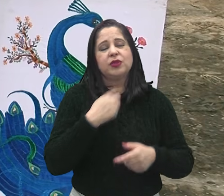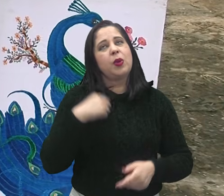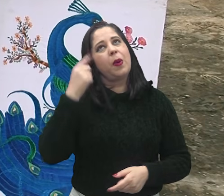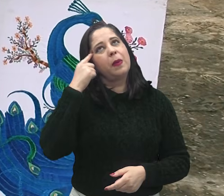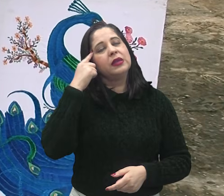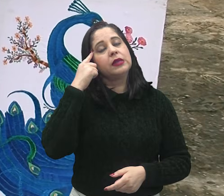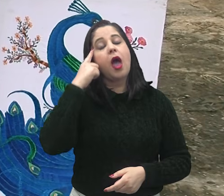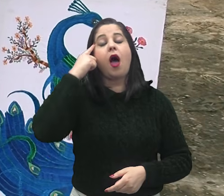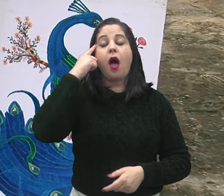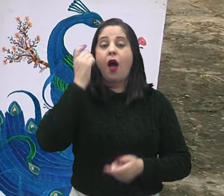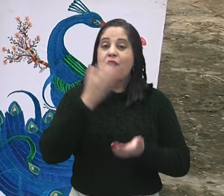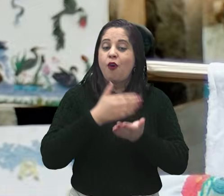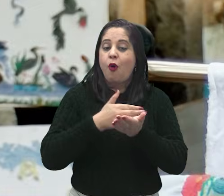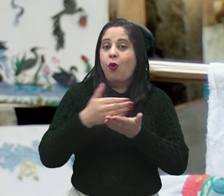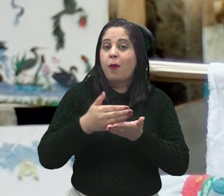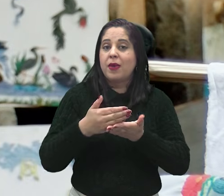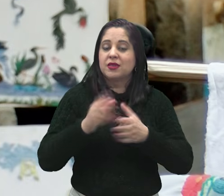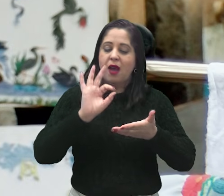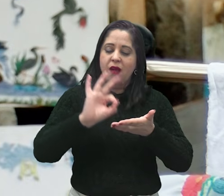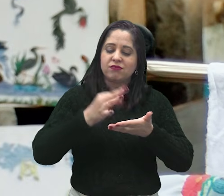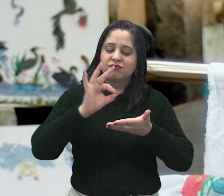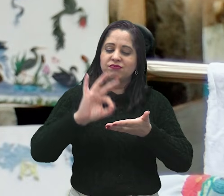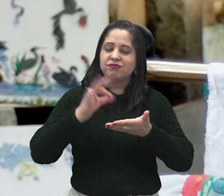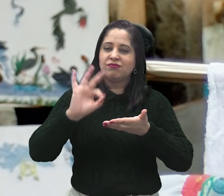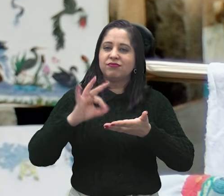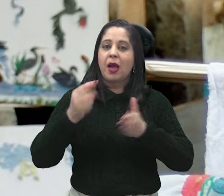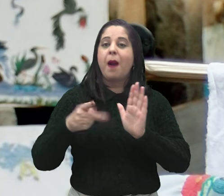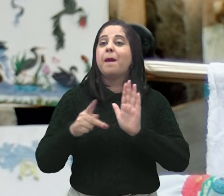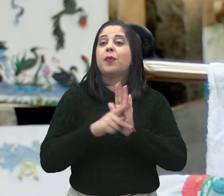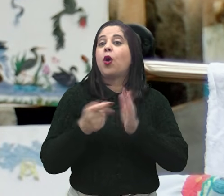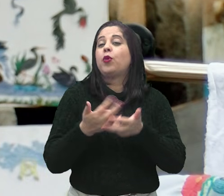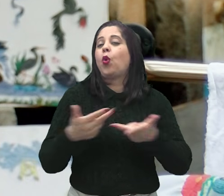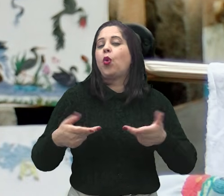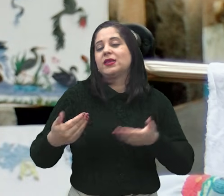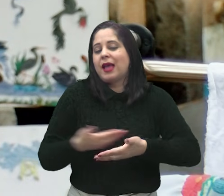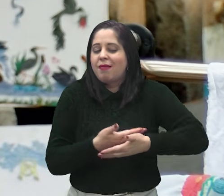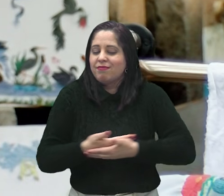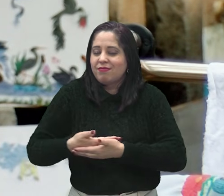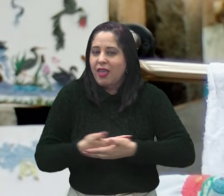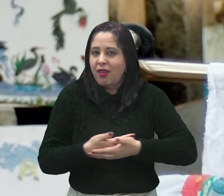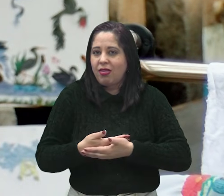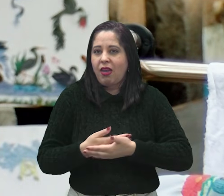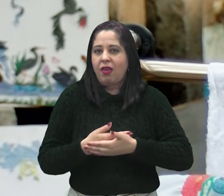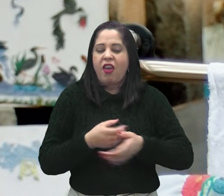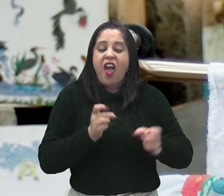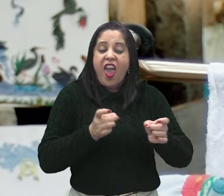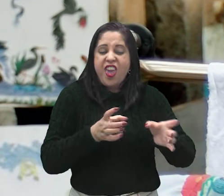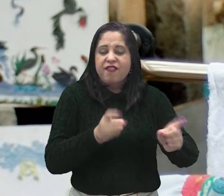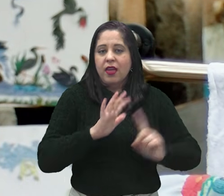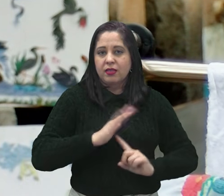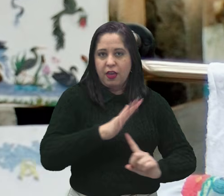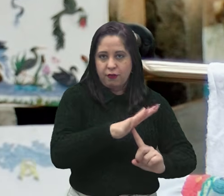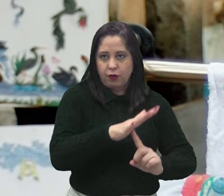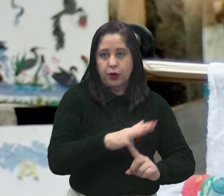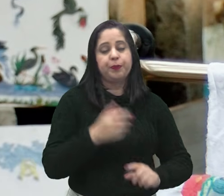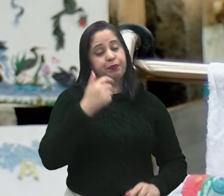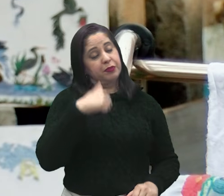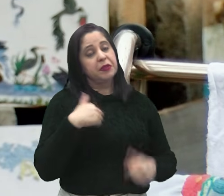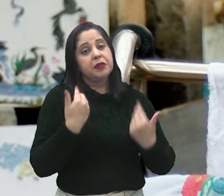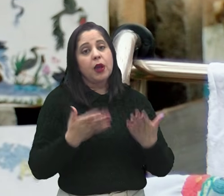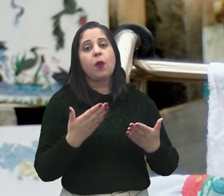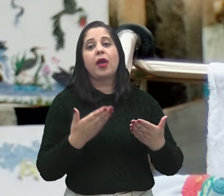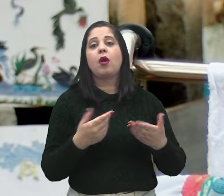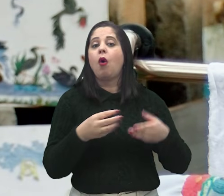bebê, para vender nas feiras. E eu fui fazer uma exposição no Museu do Folclore. Conheci a